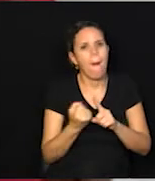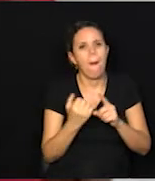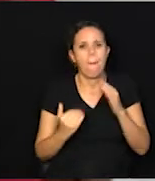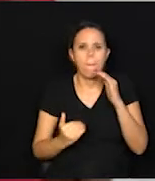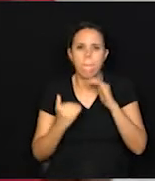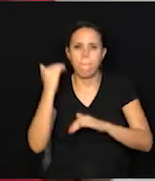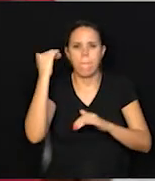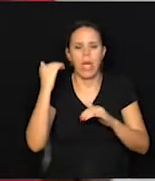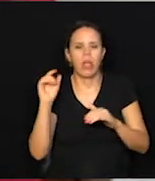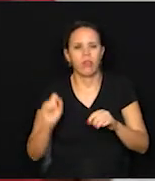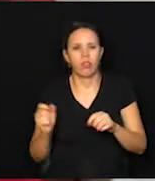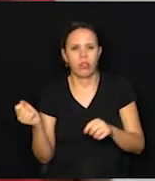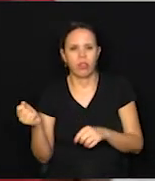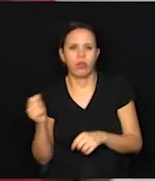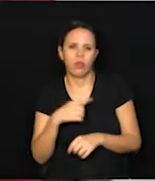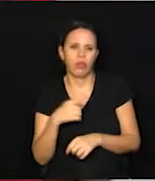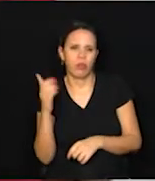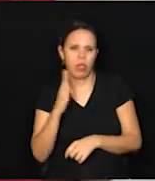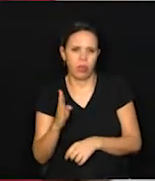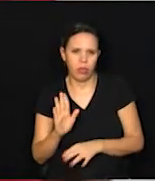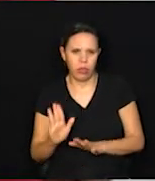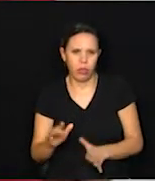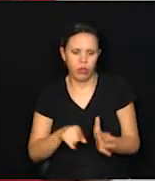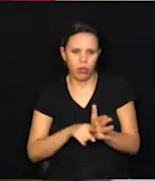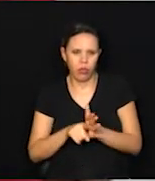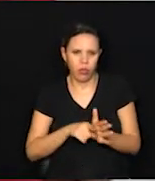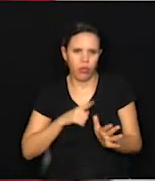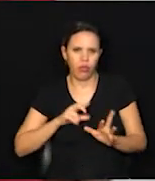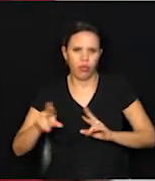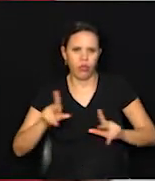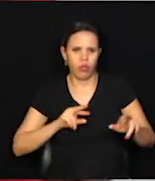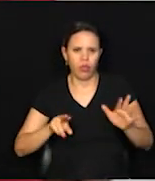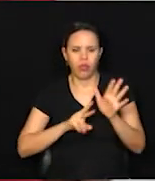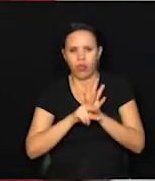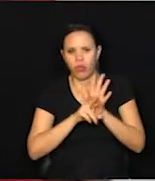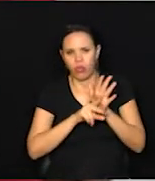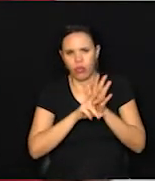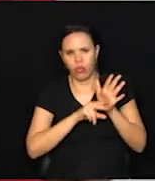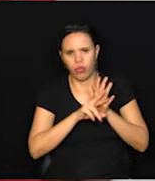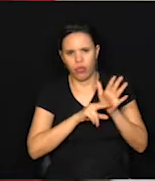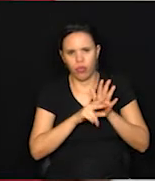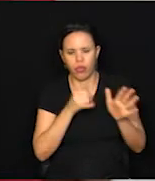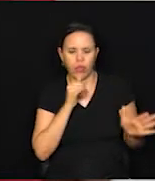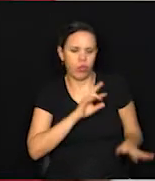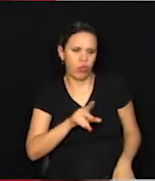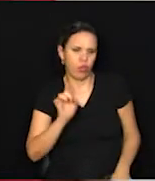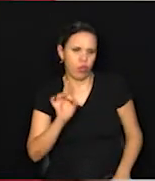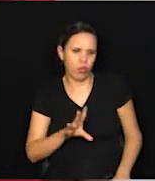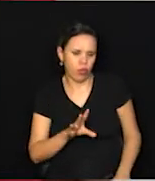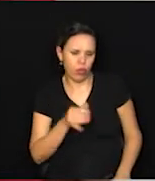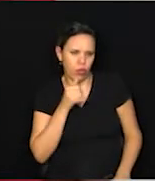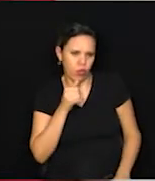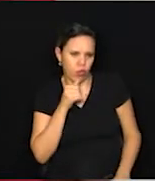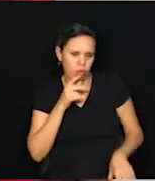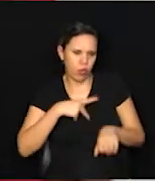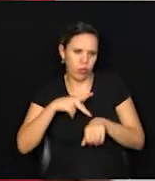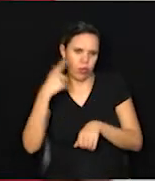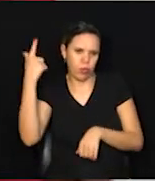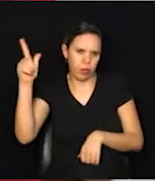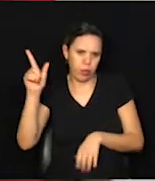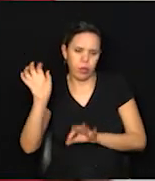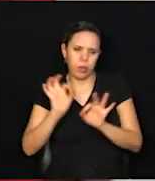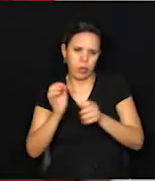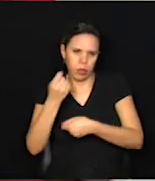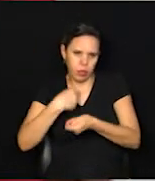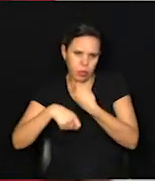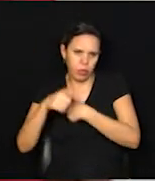o nosso, mas esses estudos têm uma derivação biológica. Não é apenas pelo fato de serem países mais